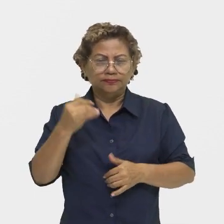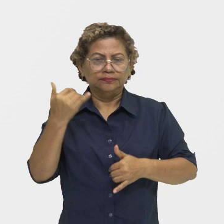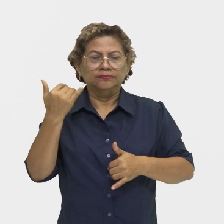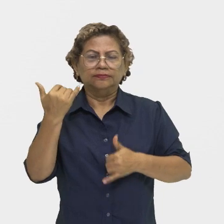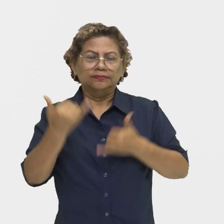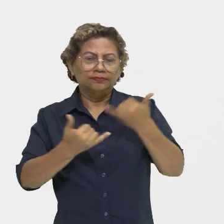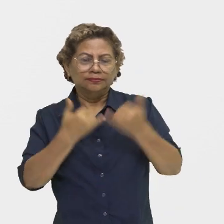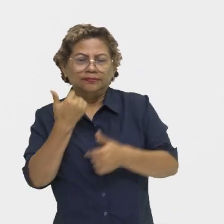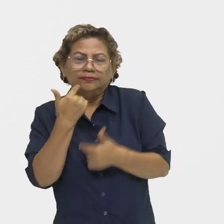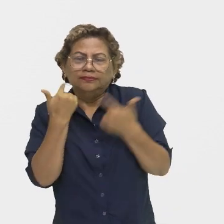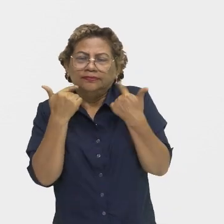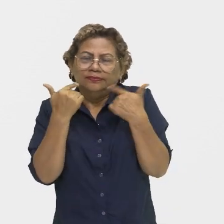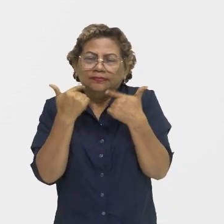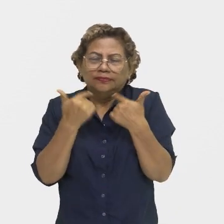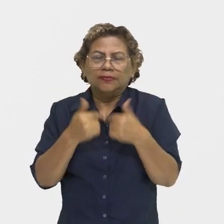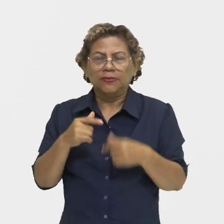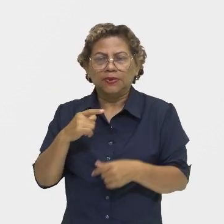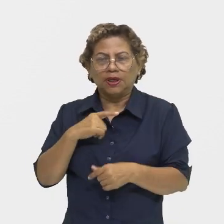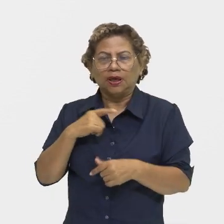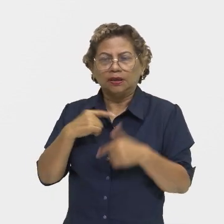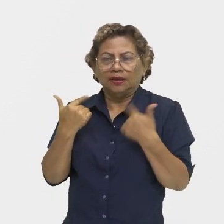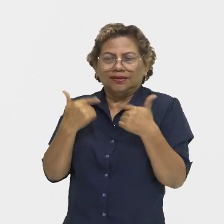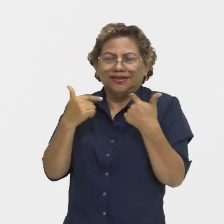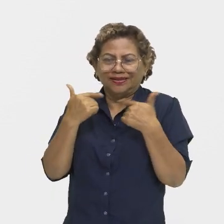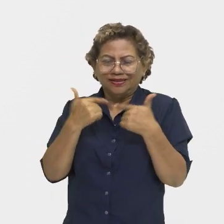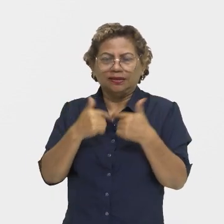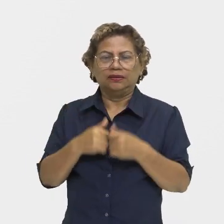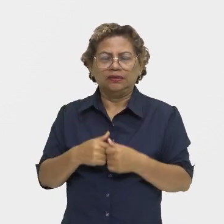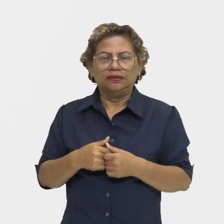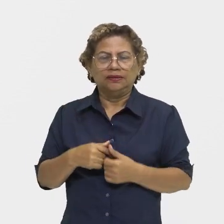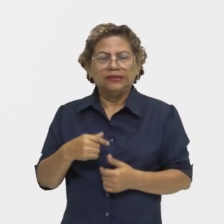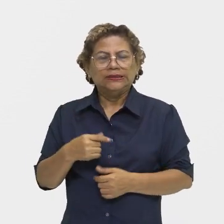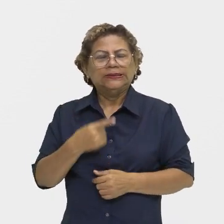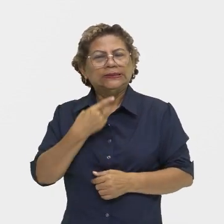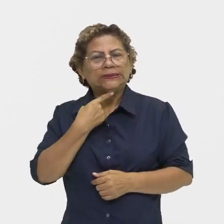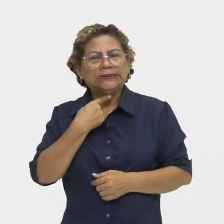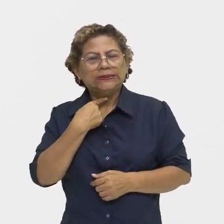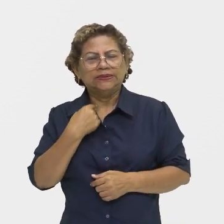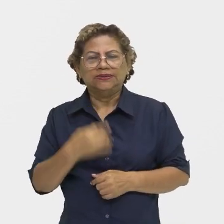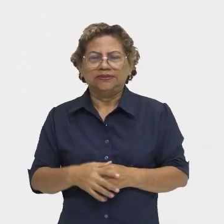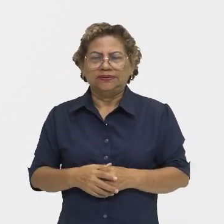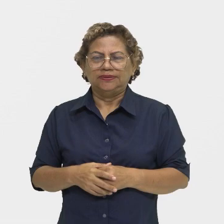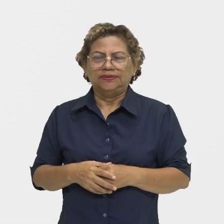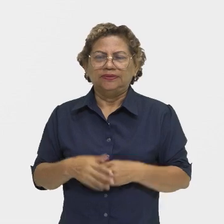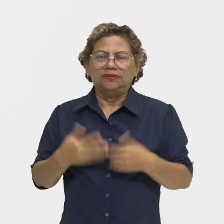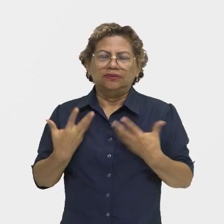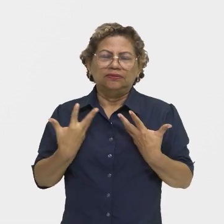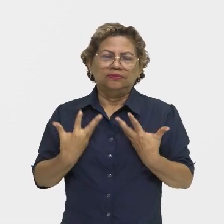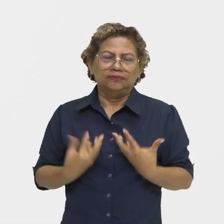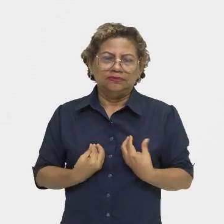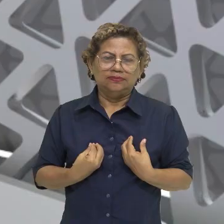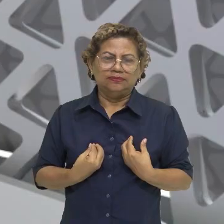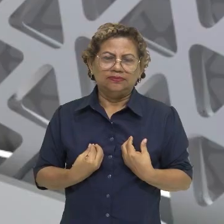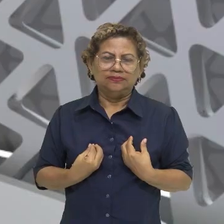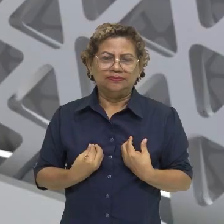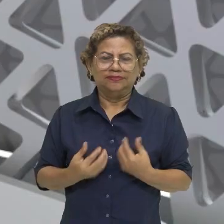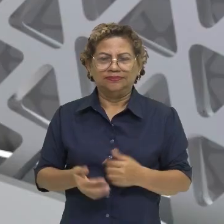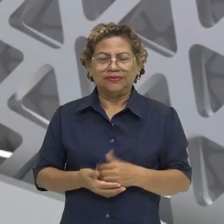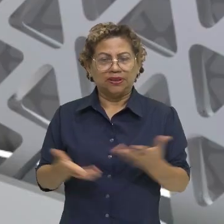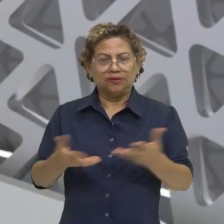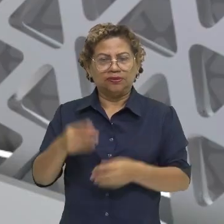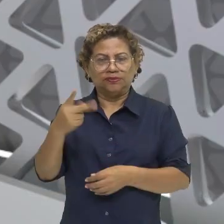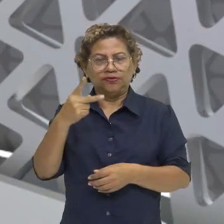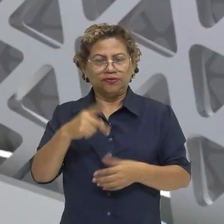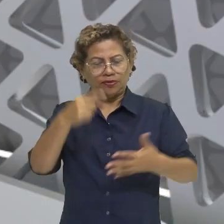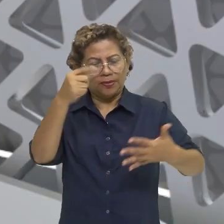fazer sorrir, proporcionar a ti algum tipo de prazer, relaxamento, diversão. Amores da minha vida, agora que